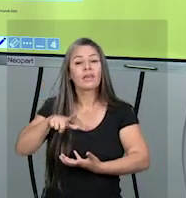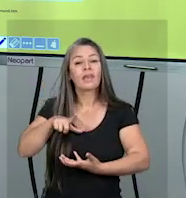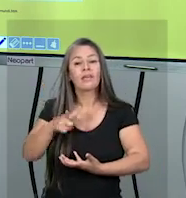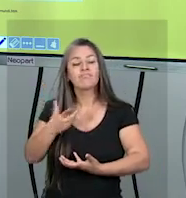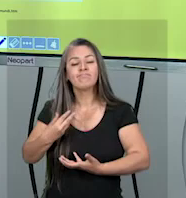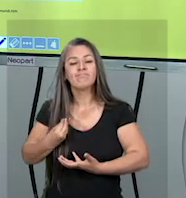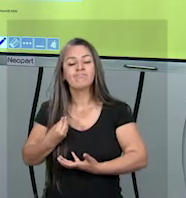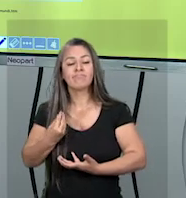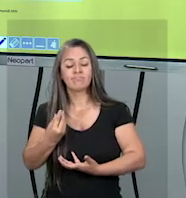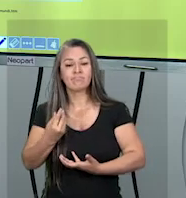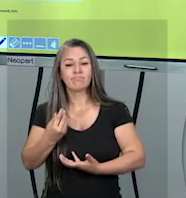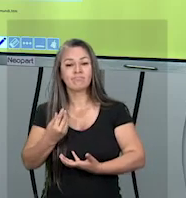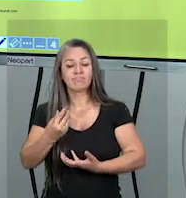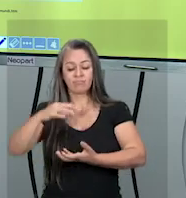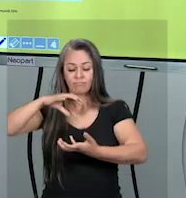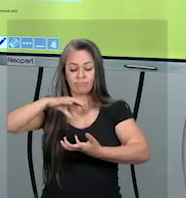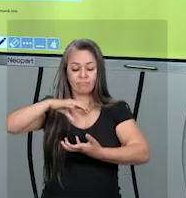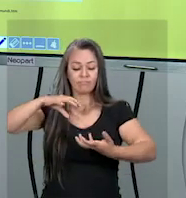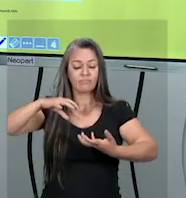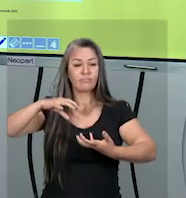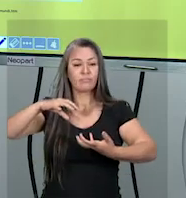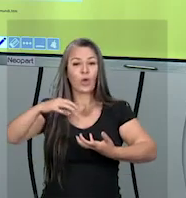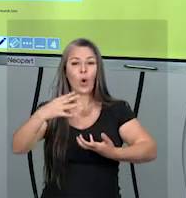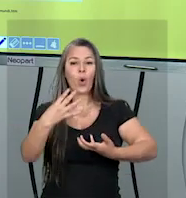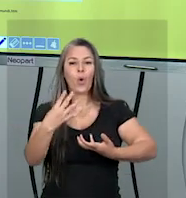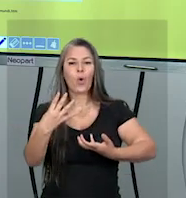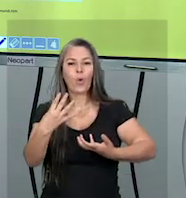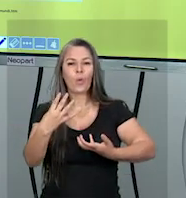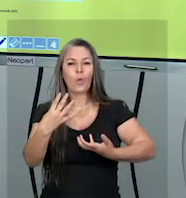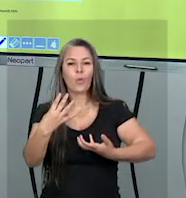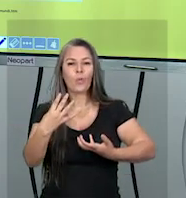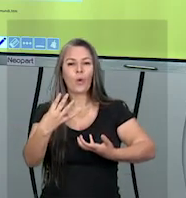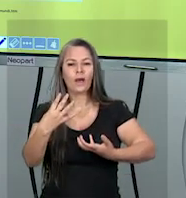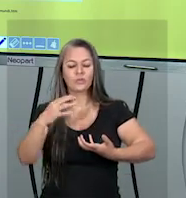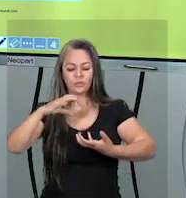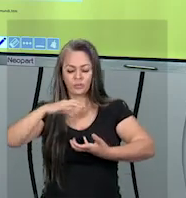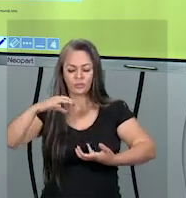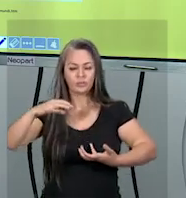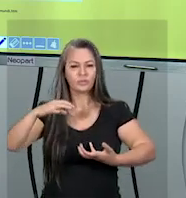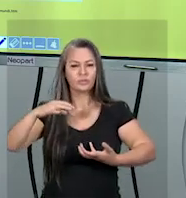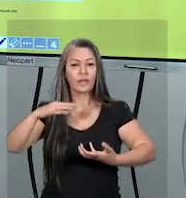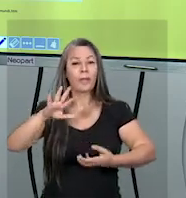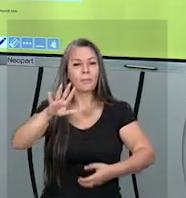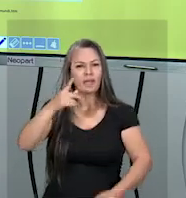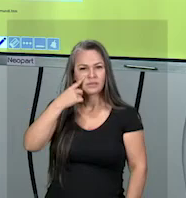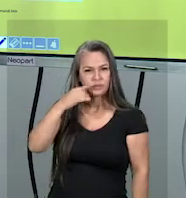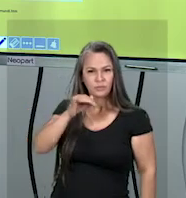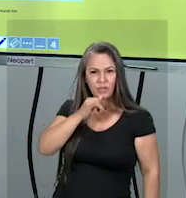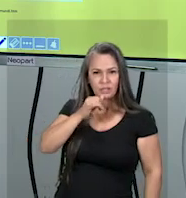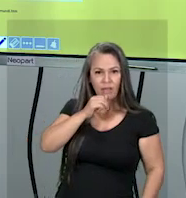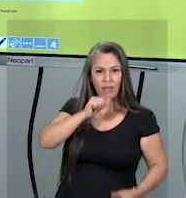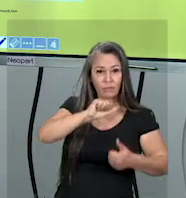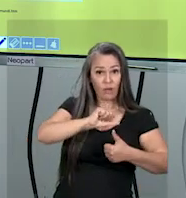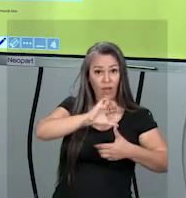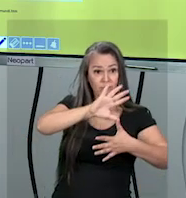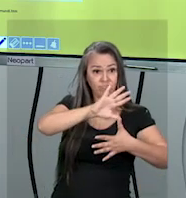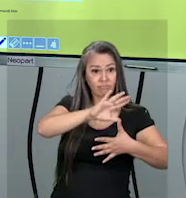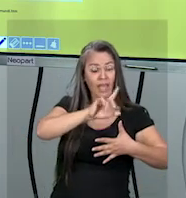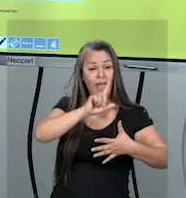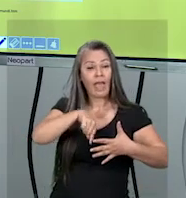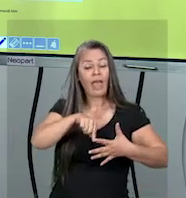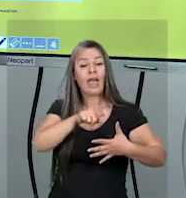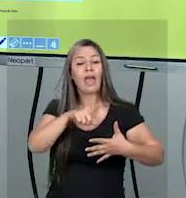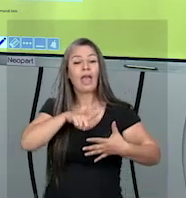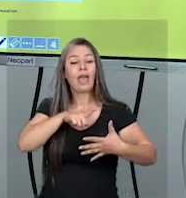falou um pouco da América, que ela é o único continente localizado apenas no hemisfério oeste, no caso, né? Pela relação do